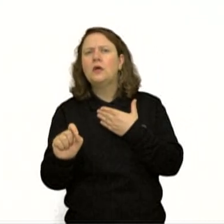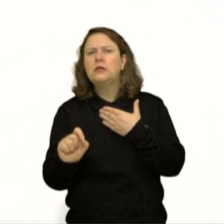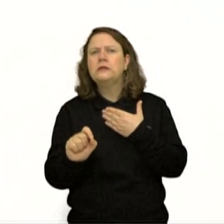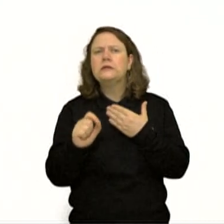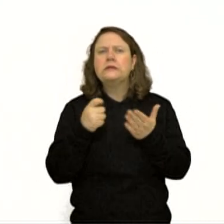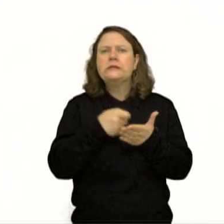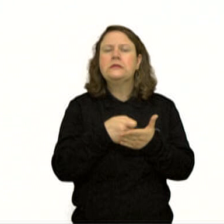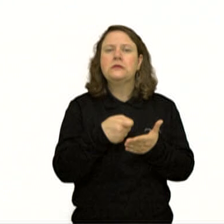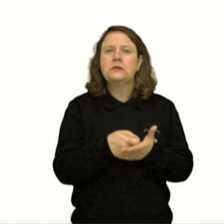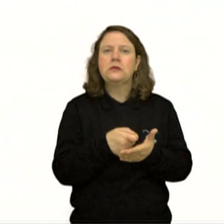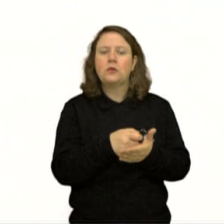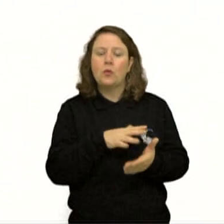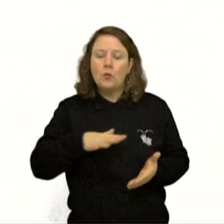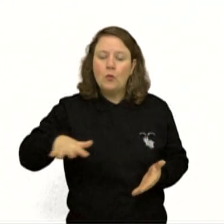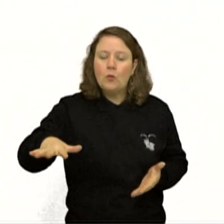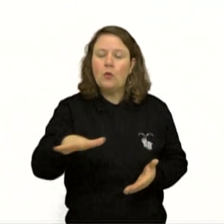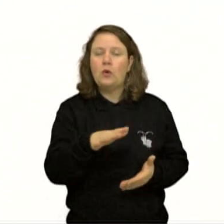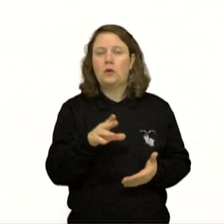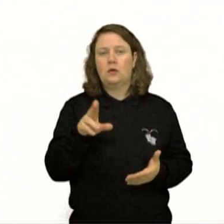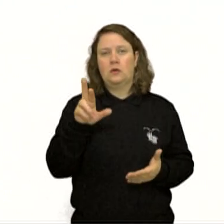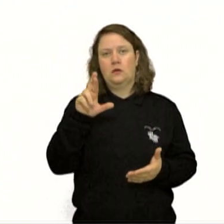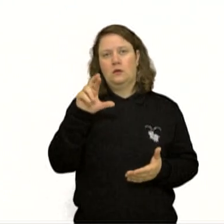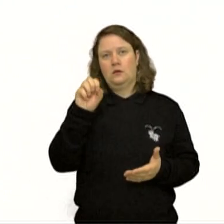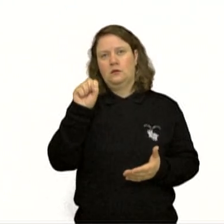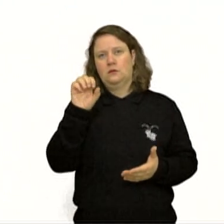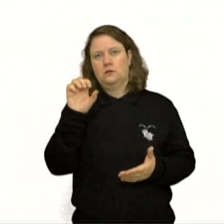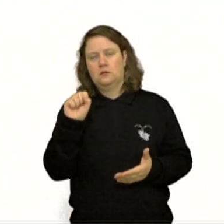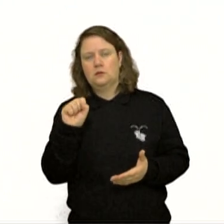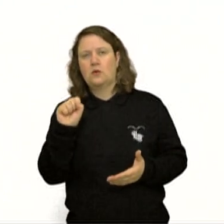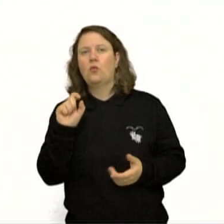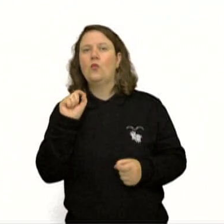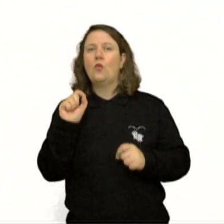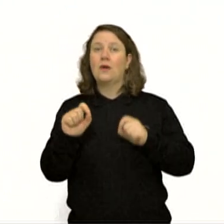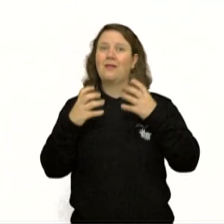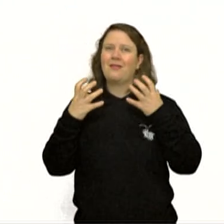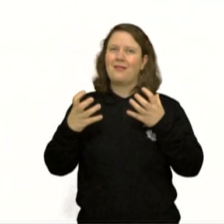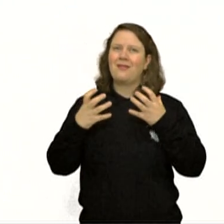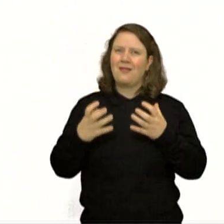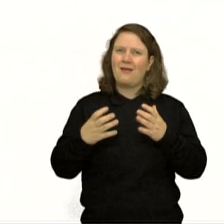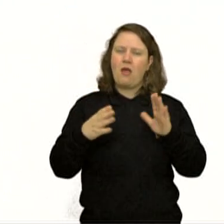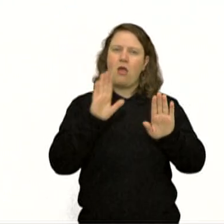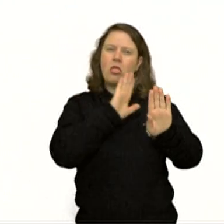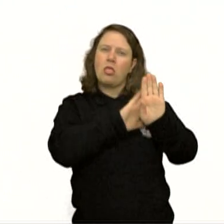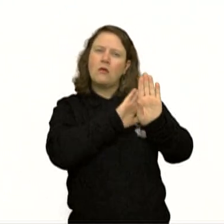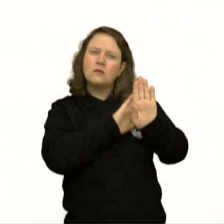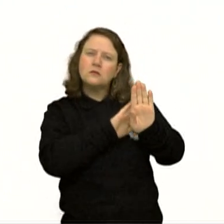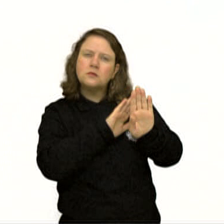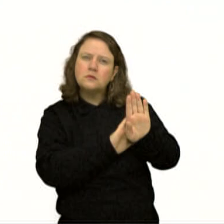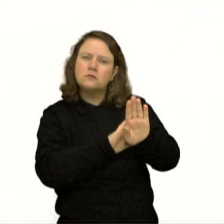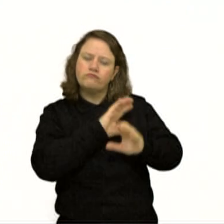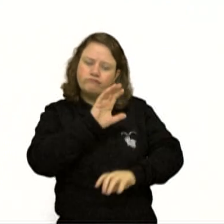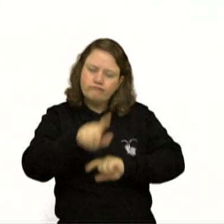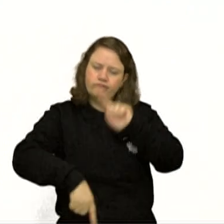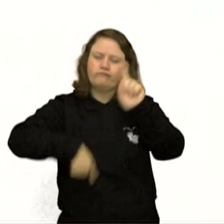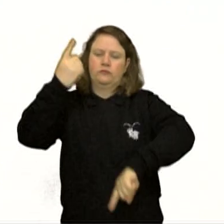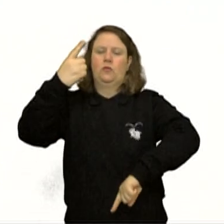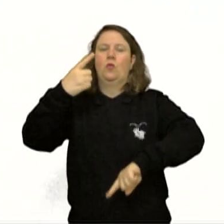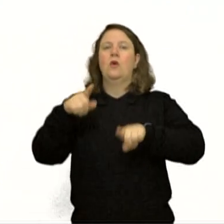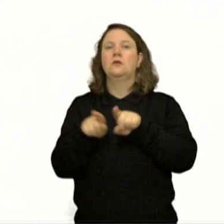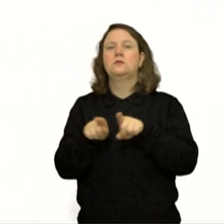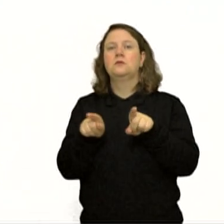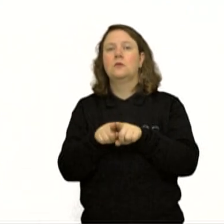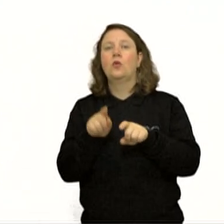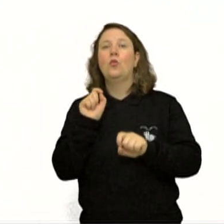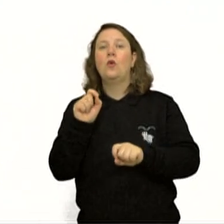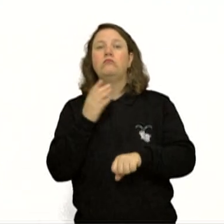território soviético, tentando exportar os ideais revolucionários além do limite da segurança diplomática. Quais ações tomadas